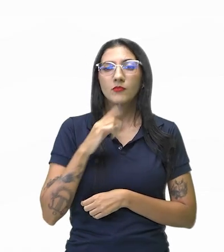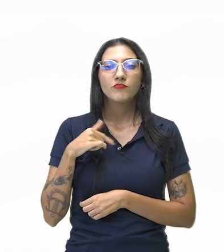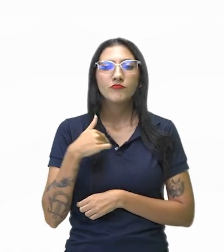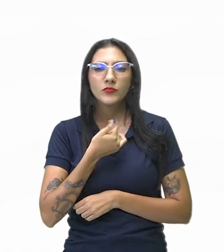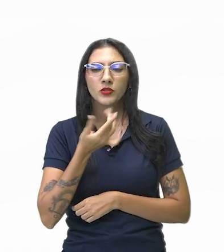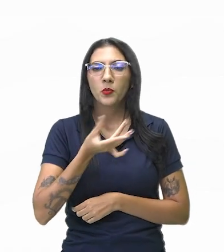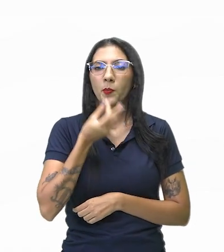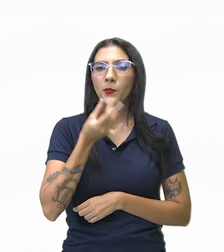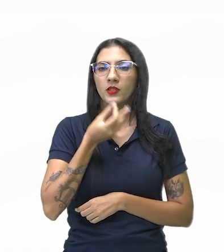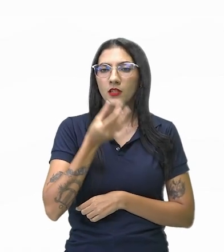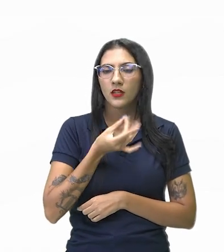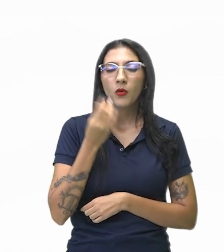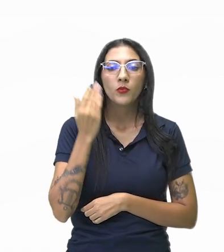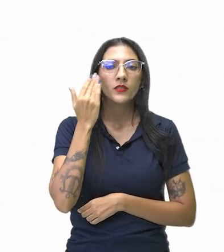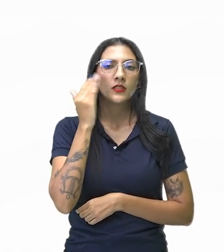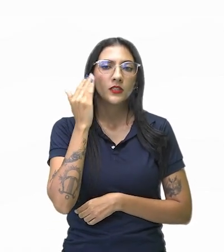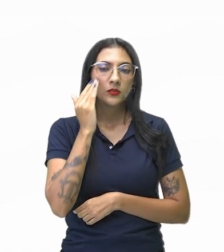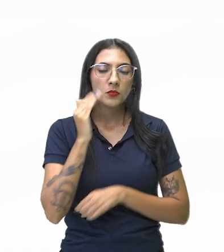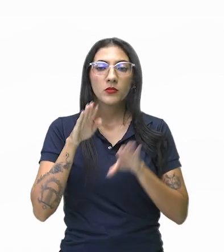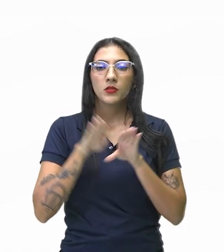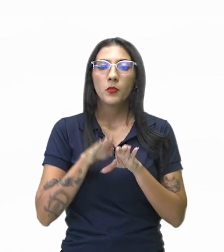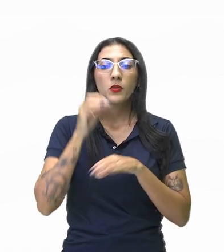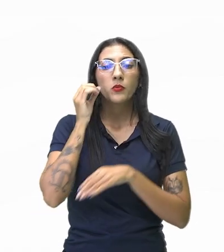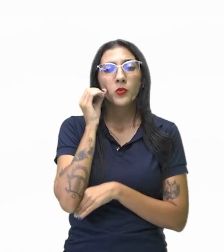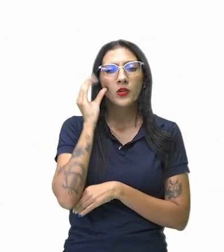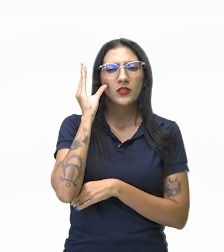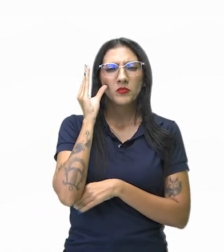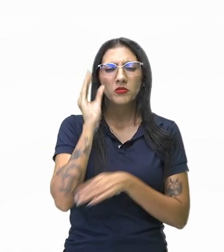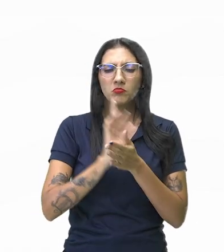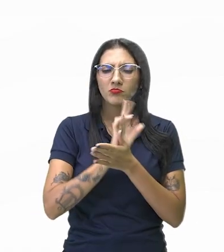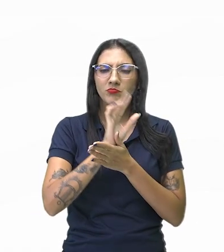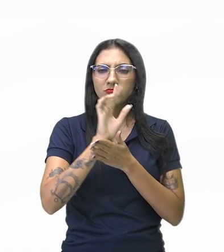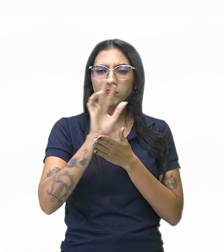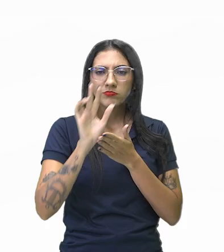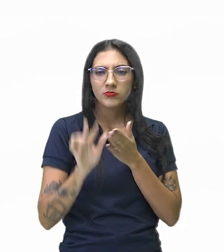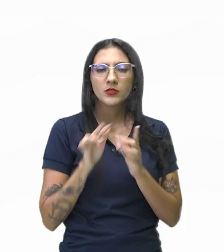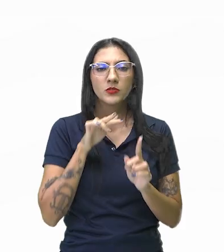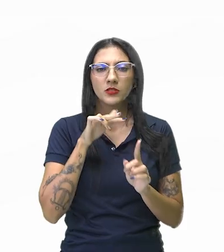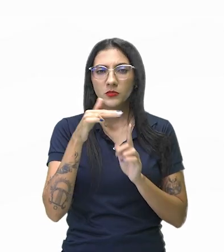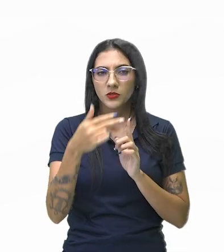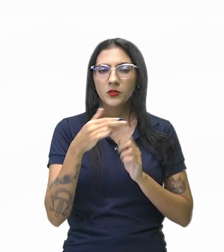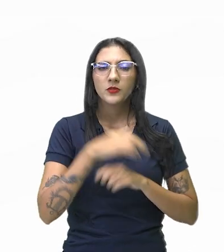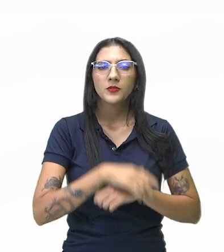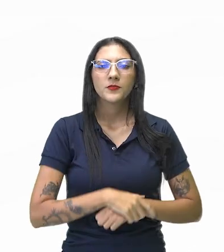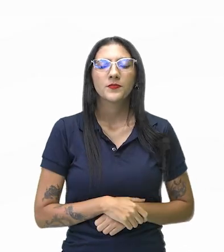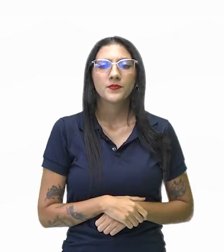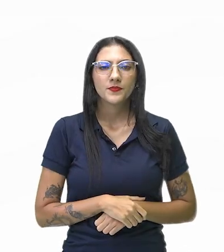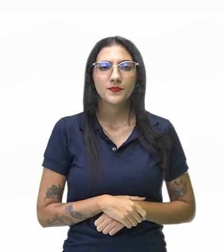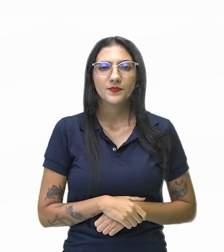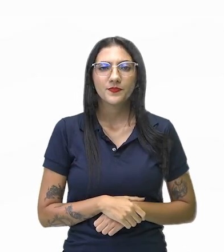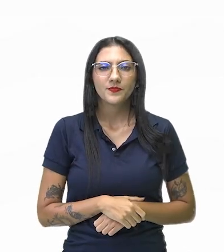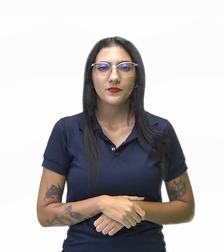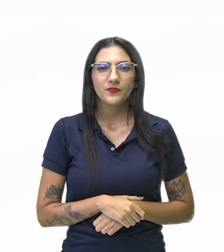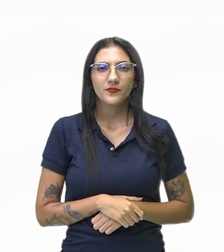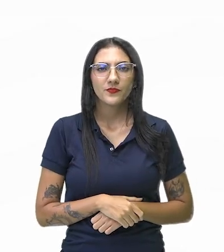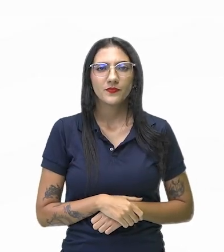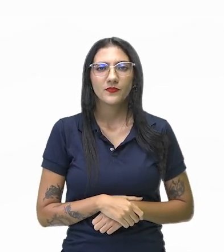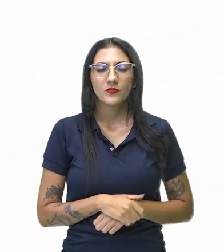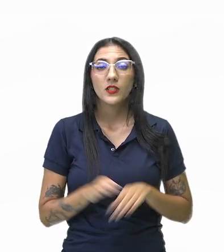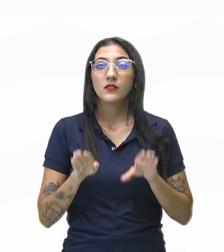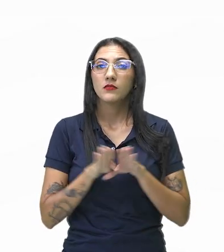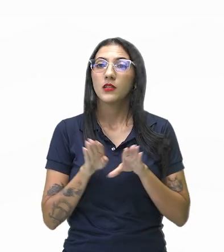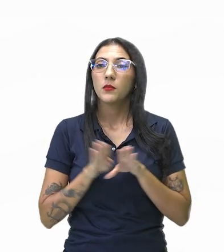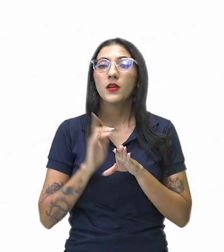nossa compreensão das múltiplas visões de mundo. Elas nos